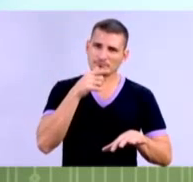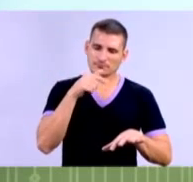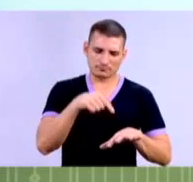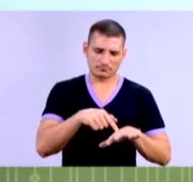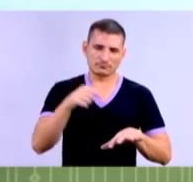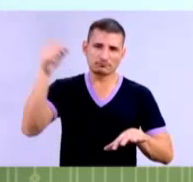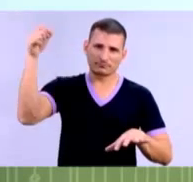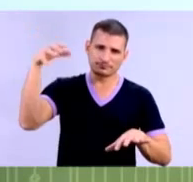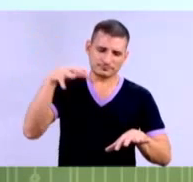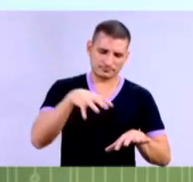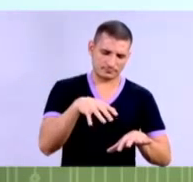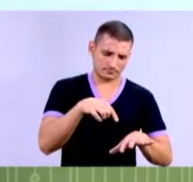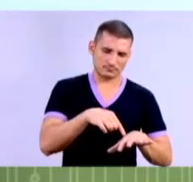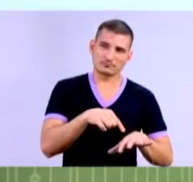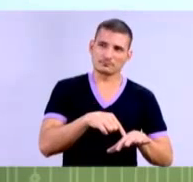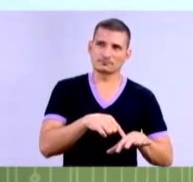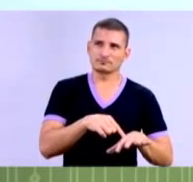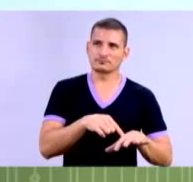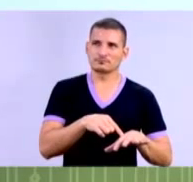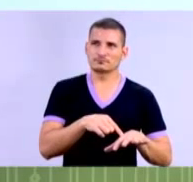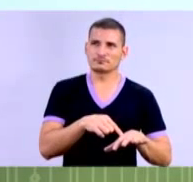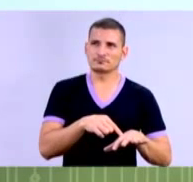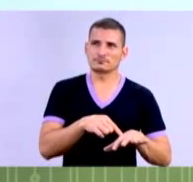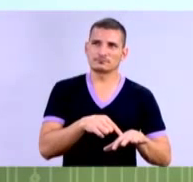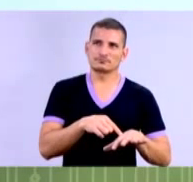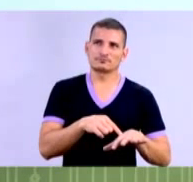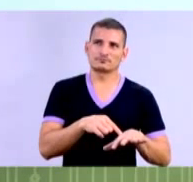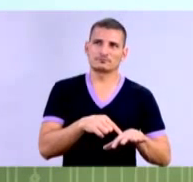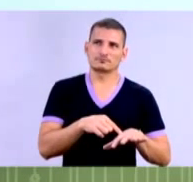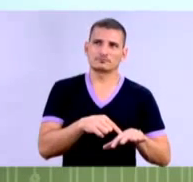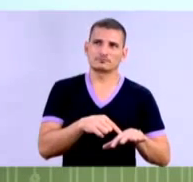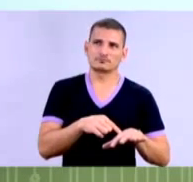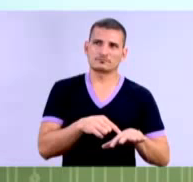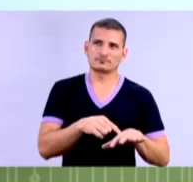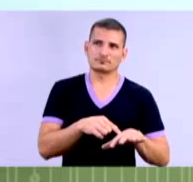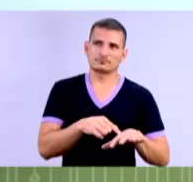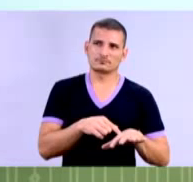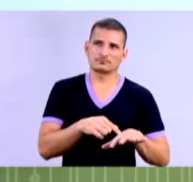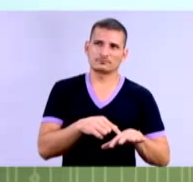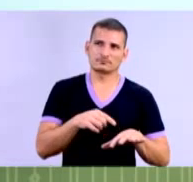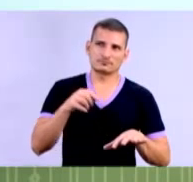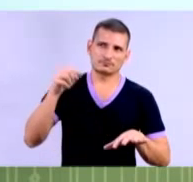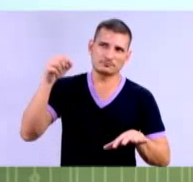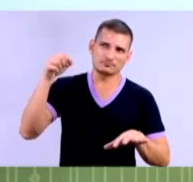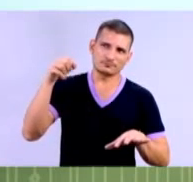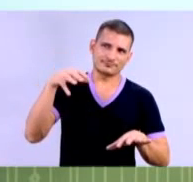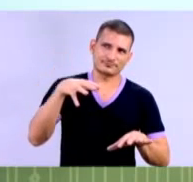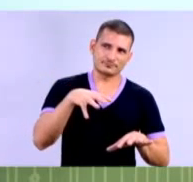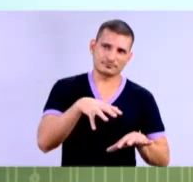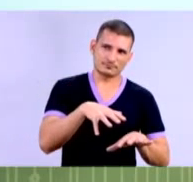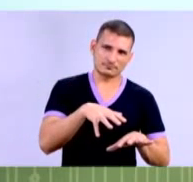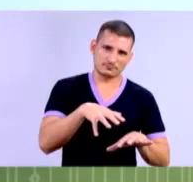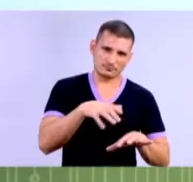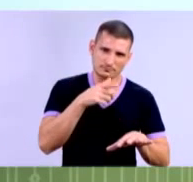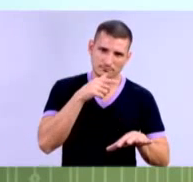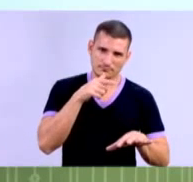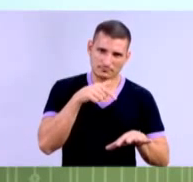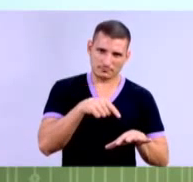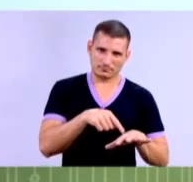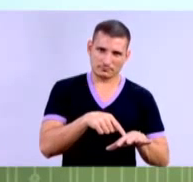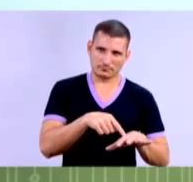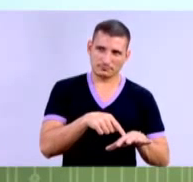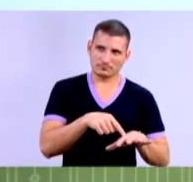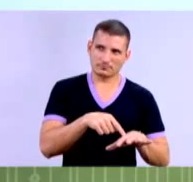tem uma parte, ela vem pelo ar, ela refrata e entra na água,